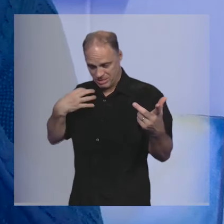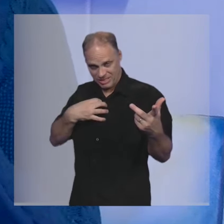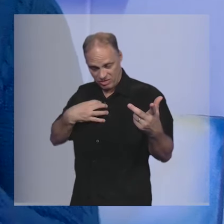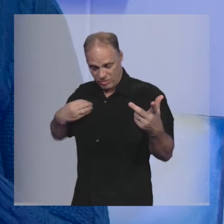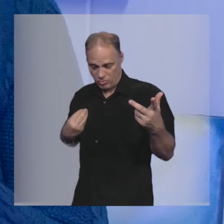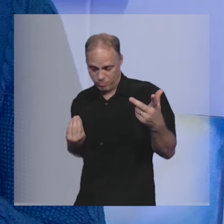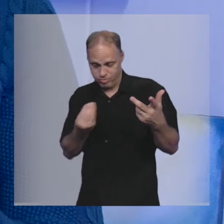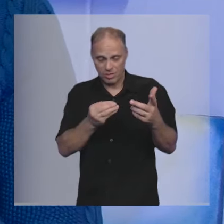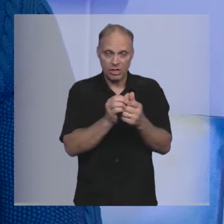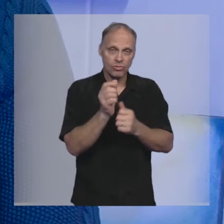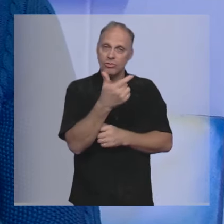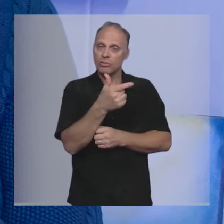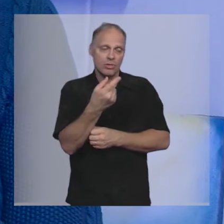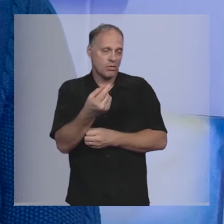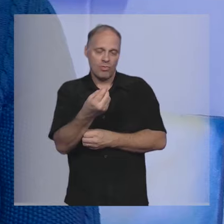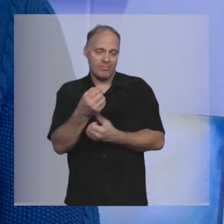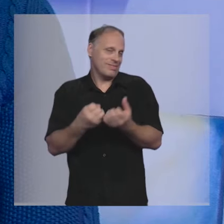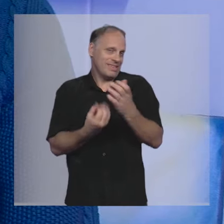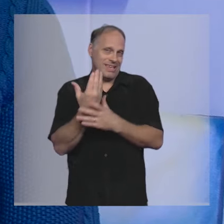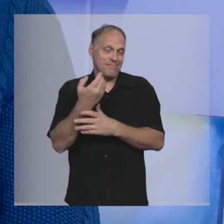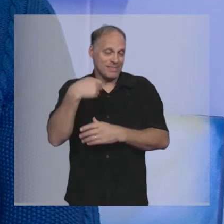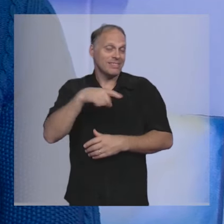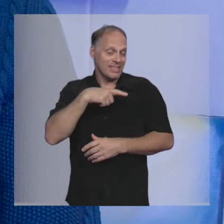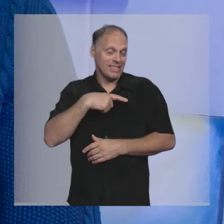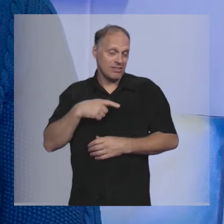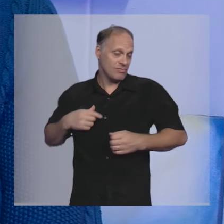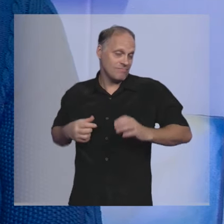sem que tu te mostre através da tua criação.